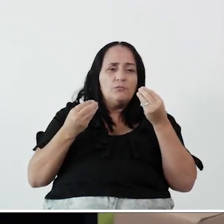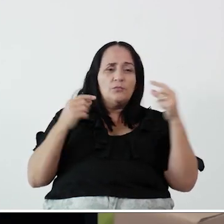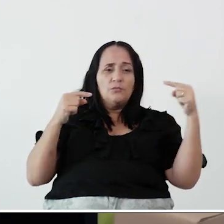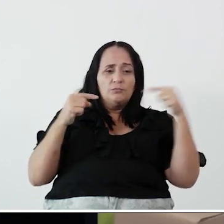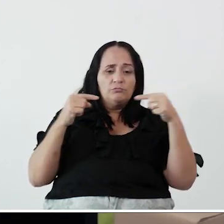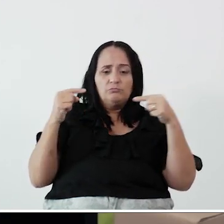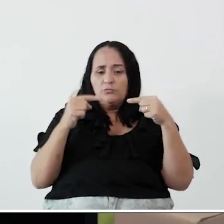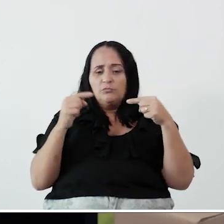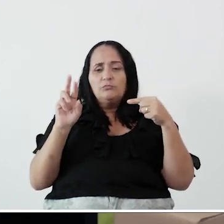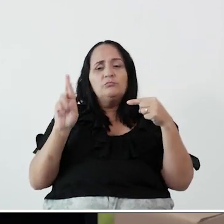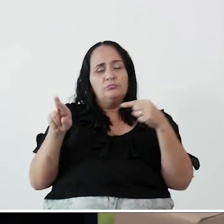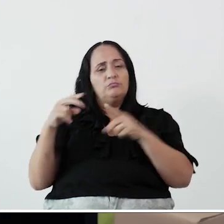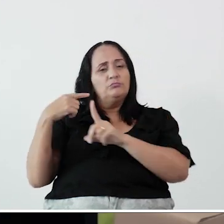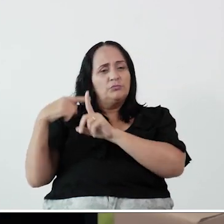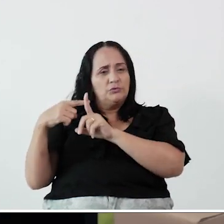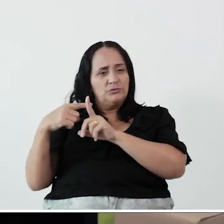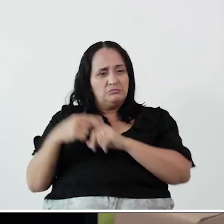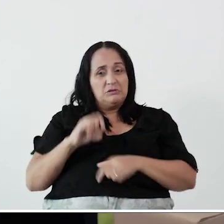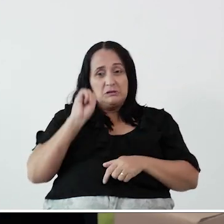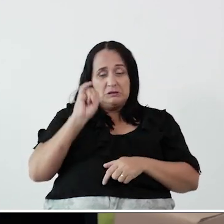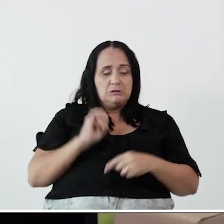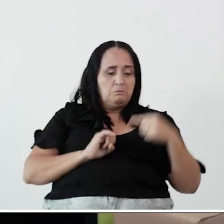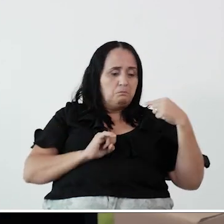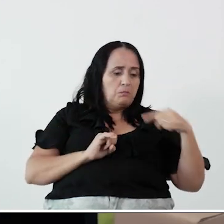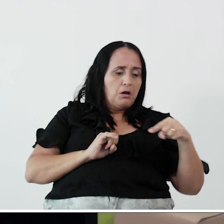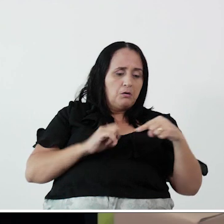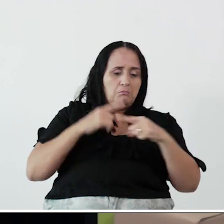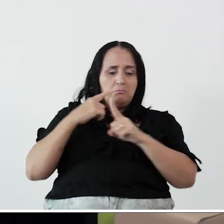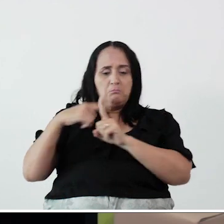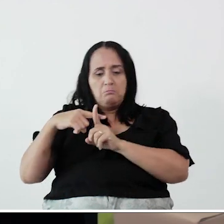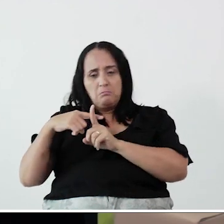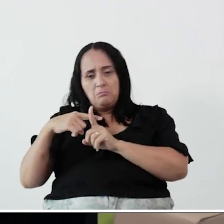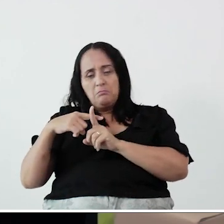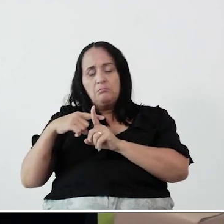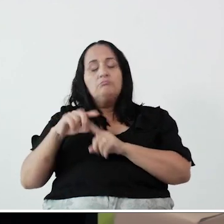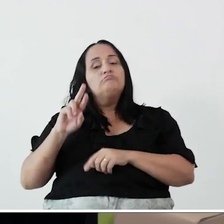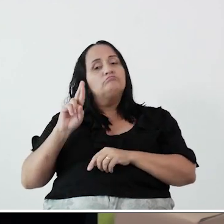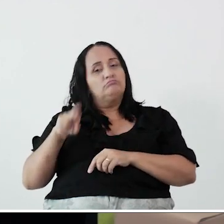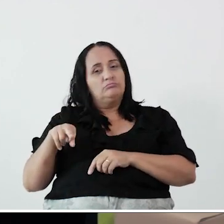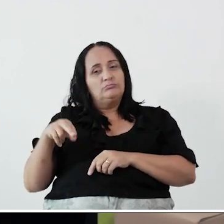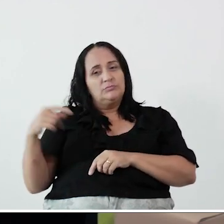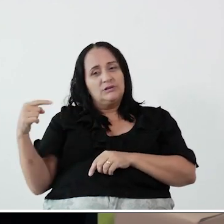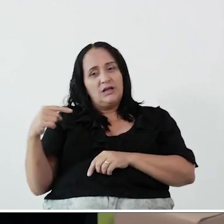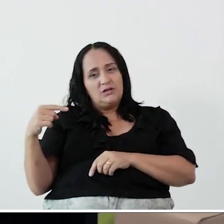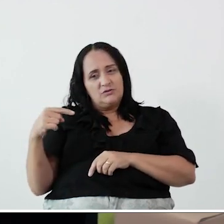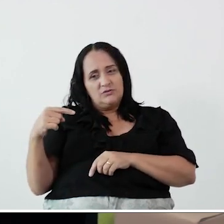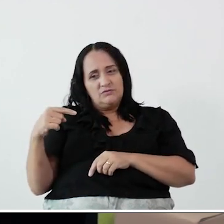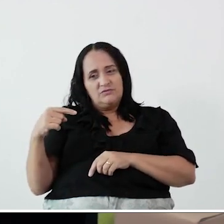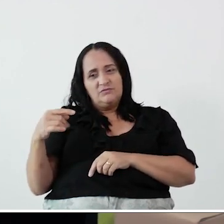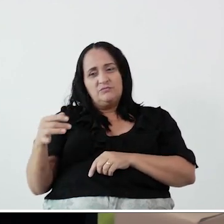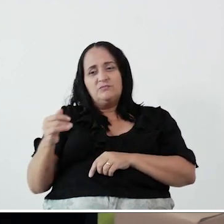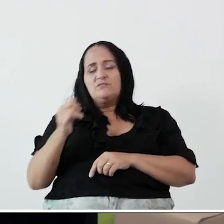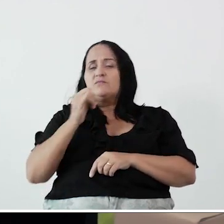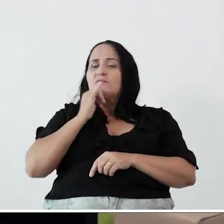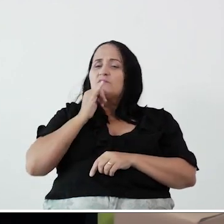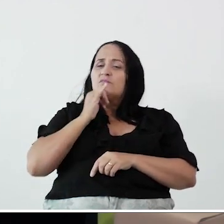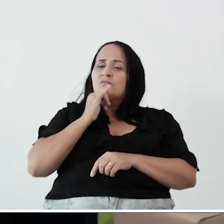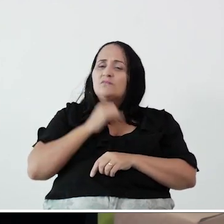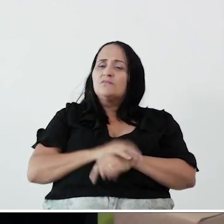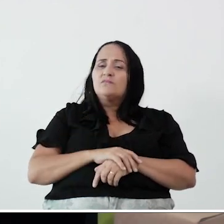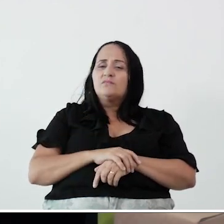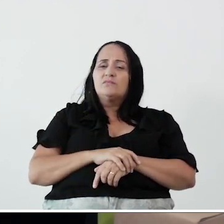positivo. Se os números possuem sinais diferentes, resultado da operação, negativo. Tomemos como exemplo, menos